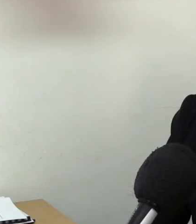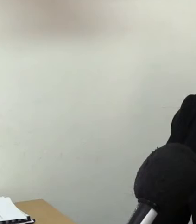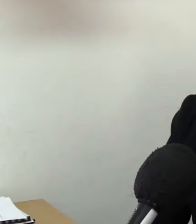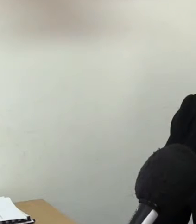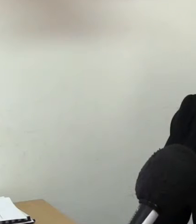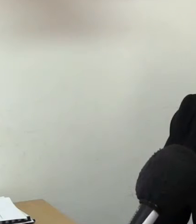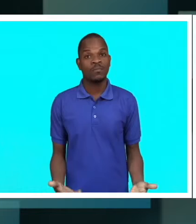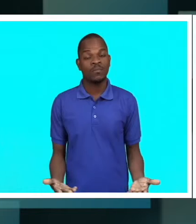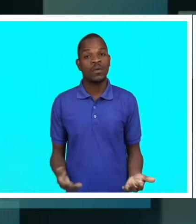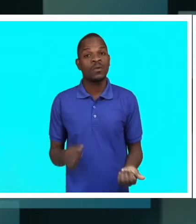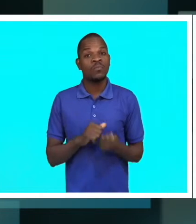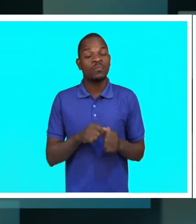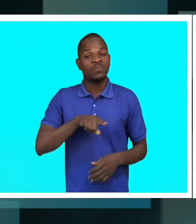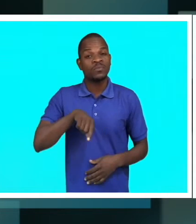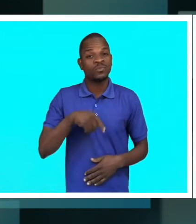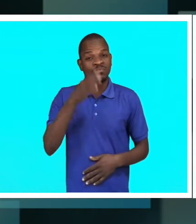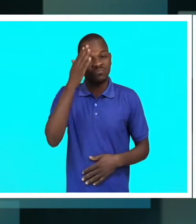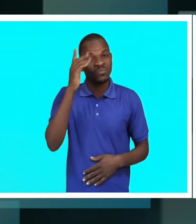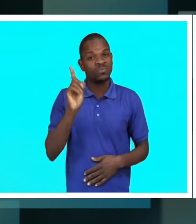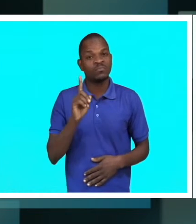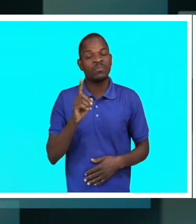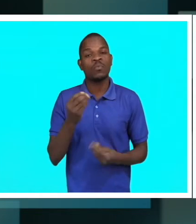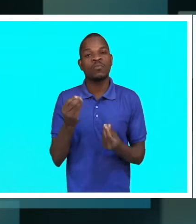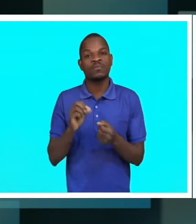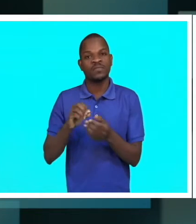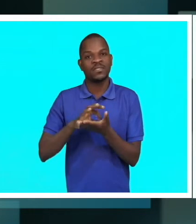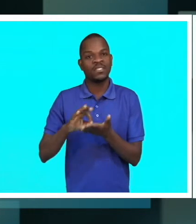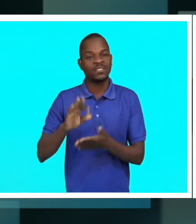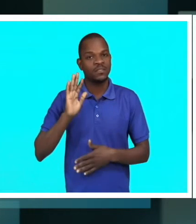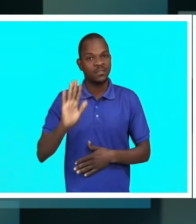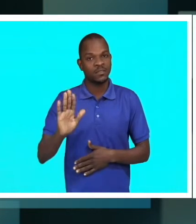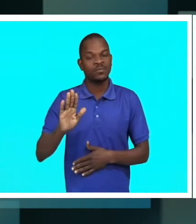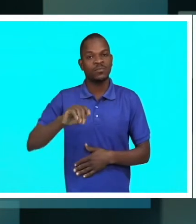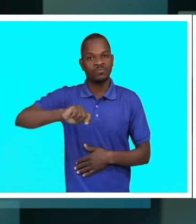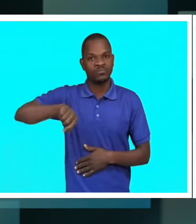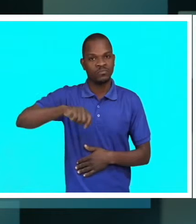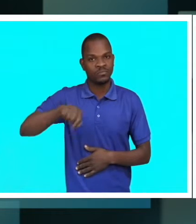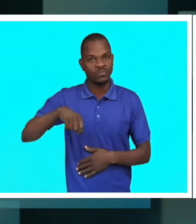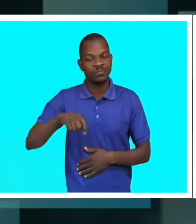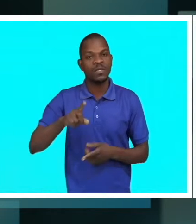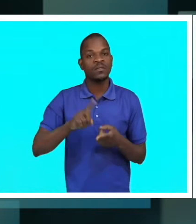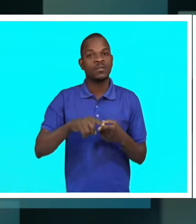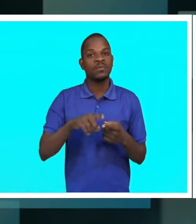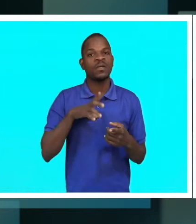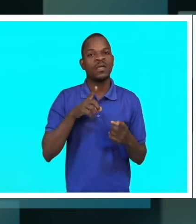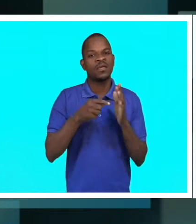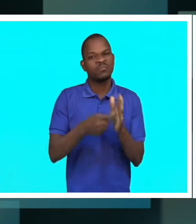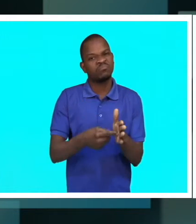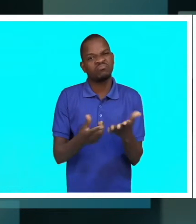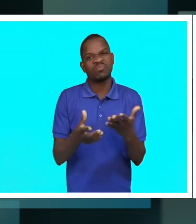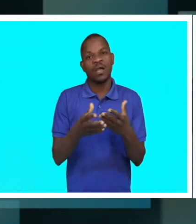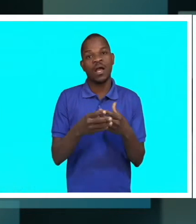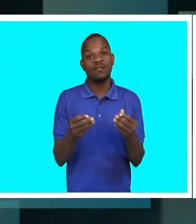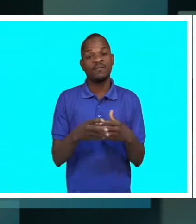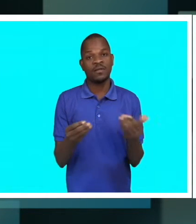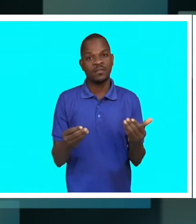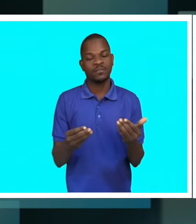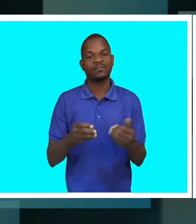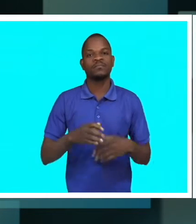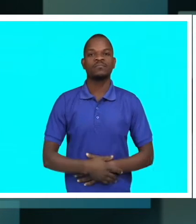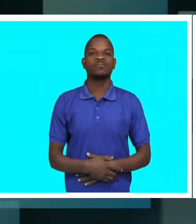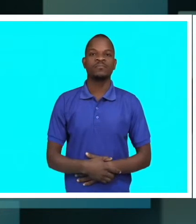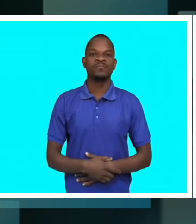na rua. É que não sabemos quais são os critérios de higiene no preparo destes alimentos. Em particular, os alimentos